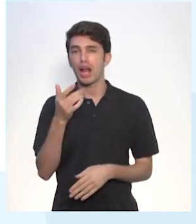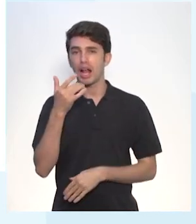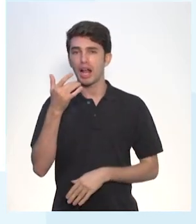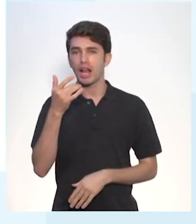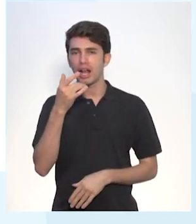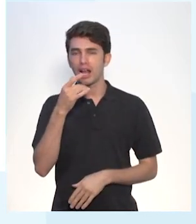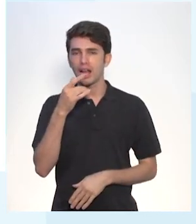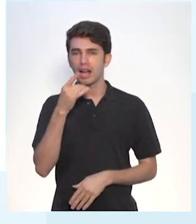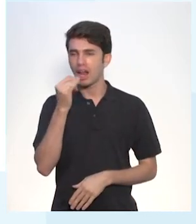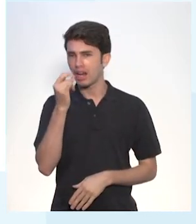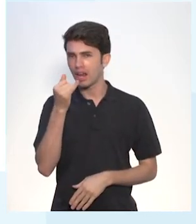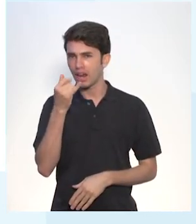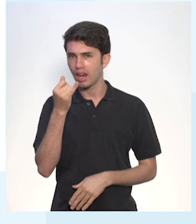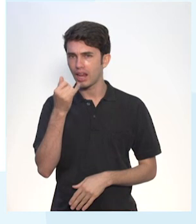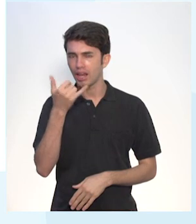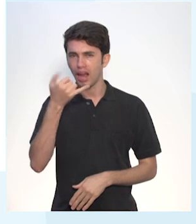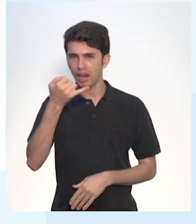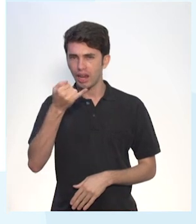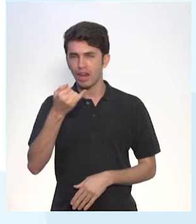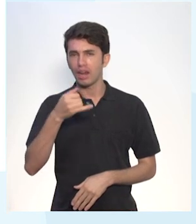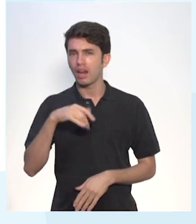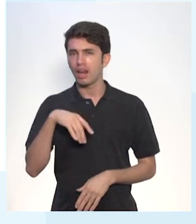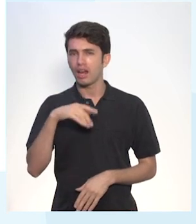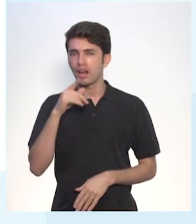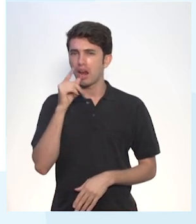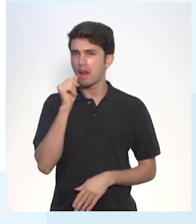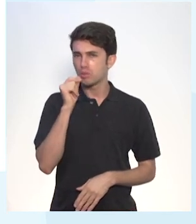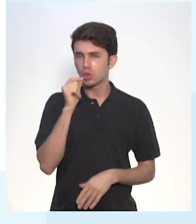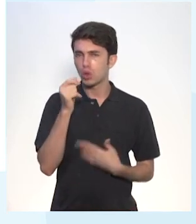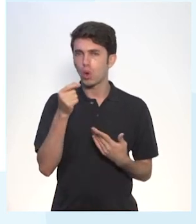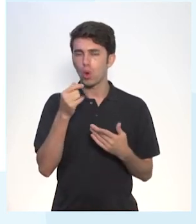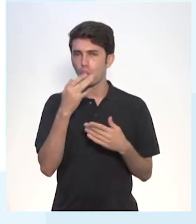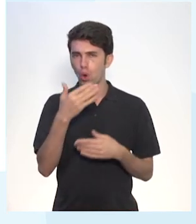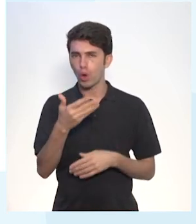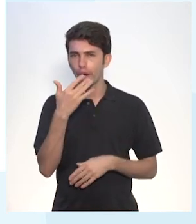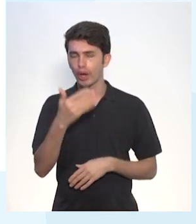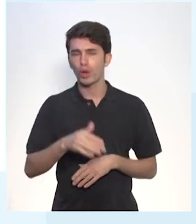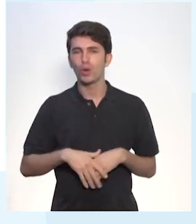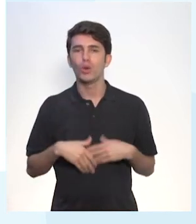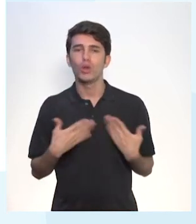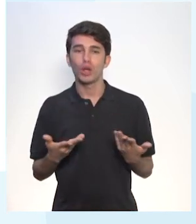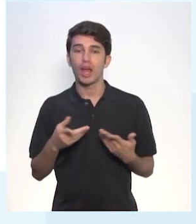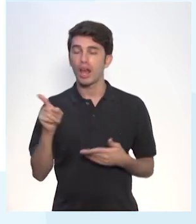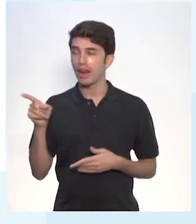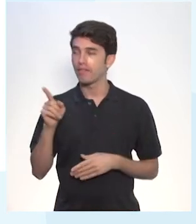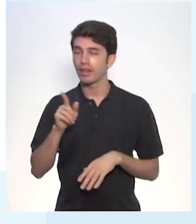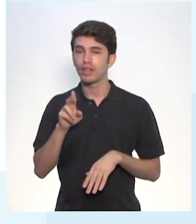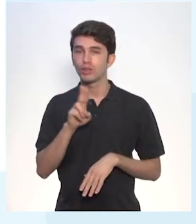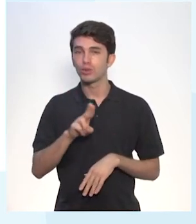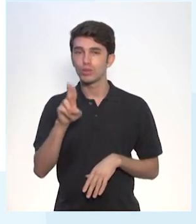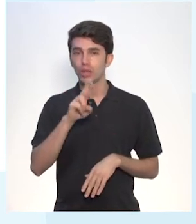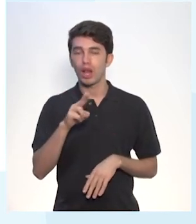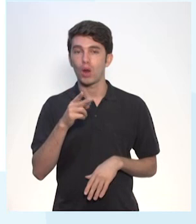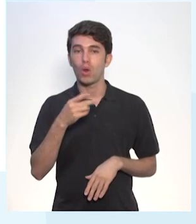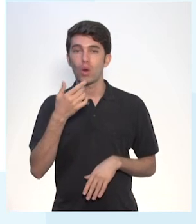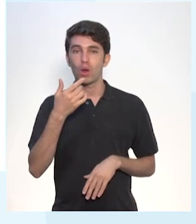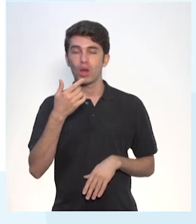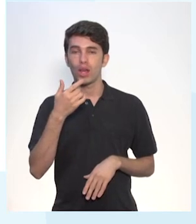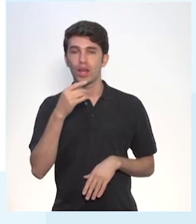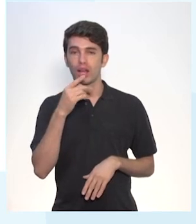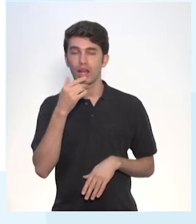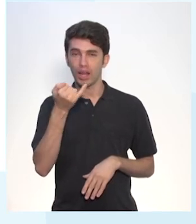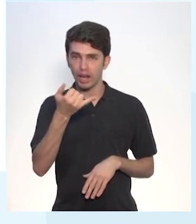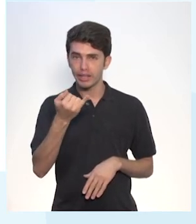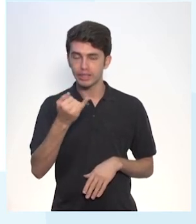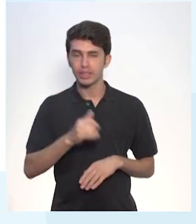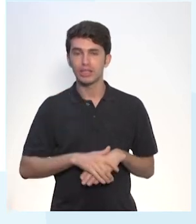canetinha ou lápis de cor. A Duda, no caso, fez aqui o dela com canetinha e a professora Maria Fernanda também. E